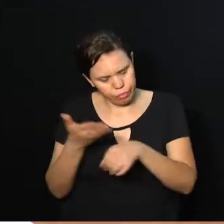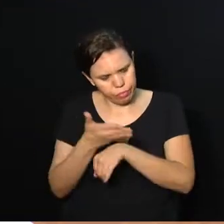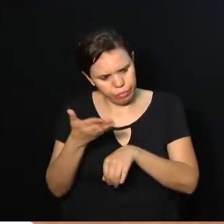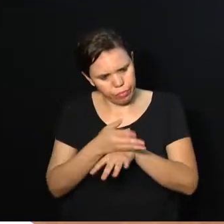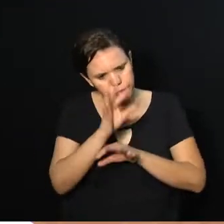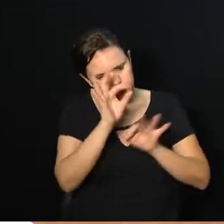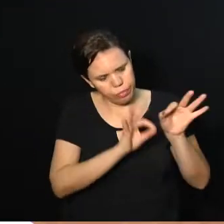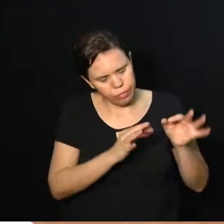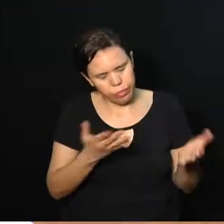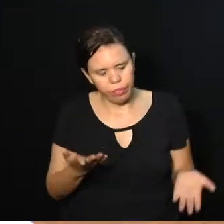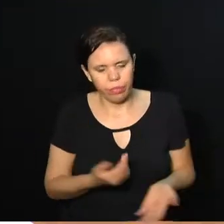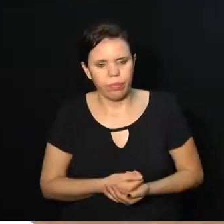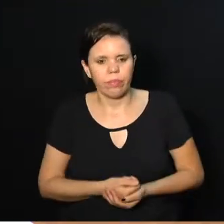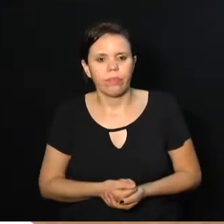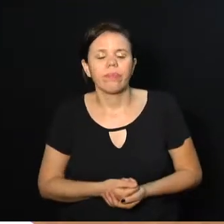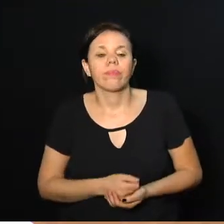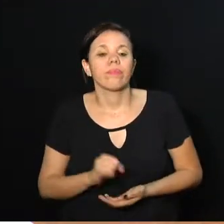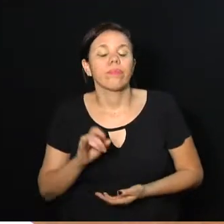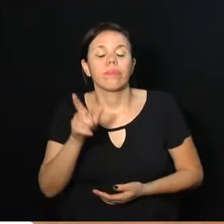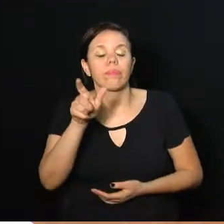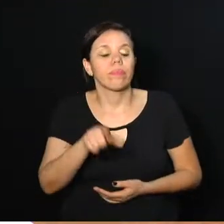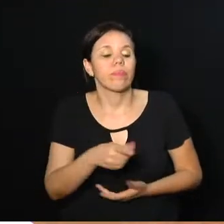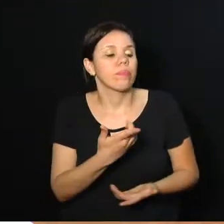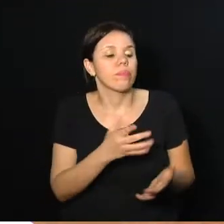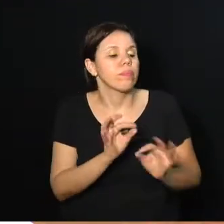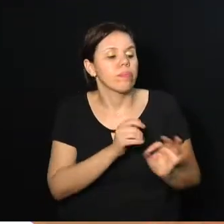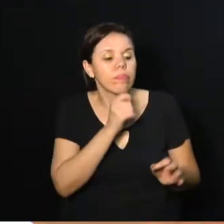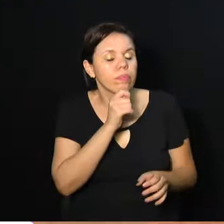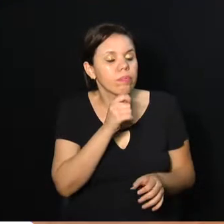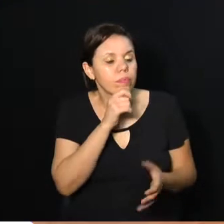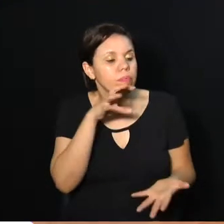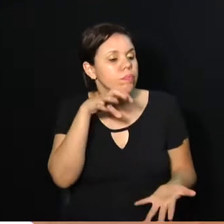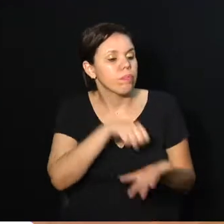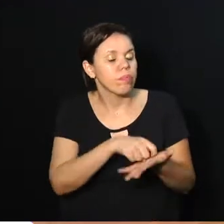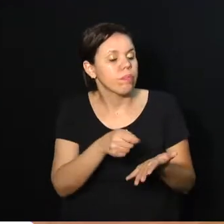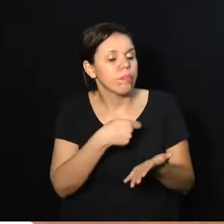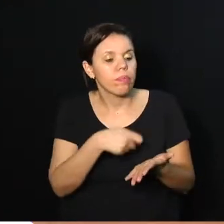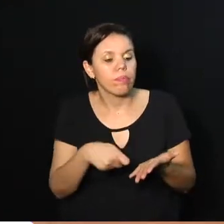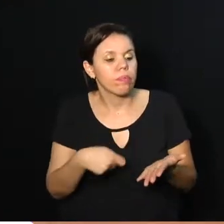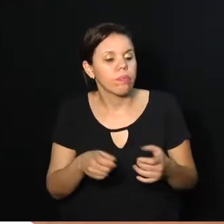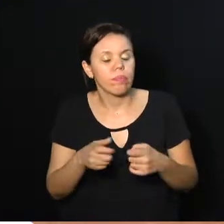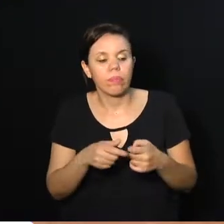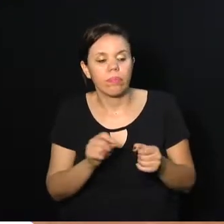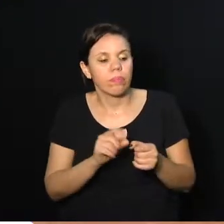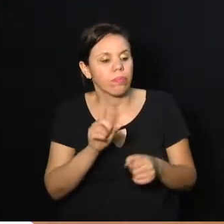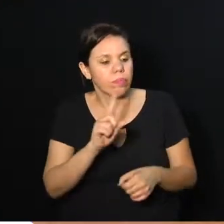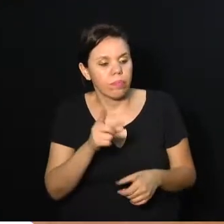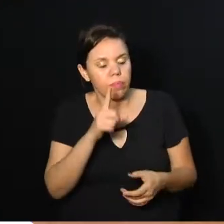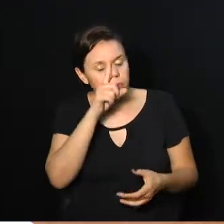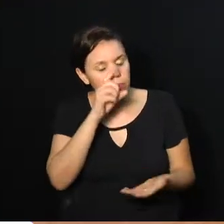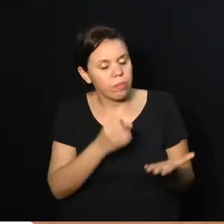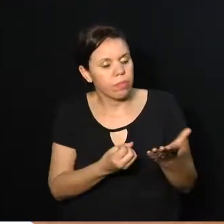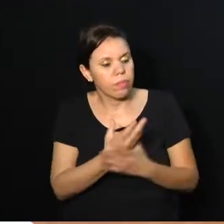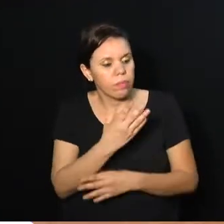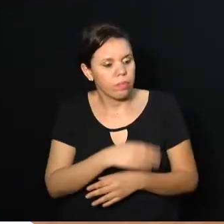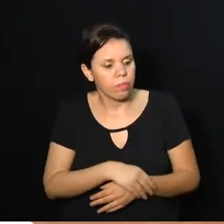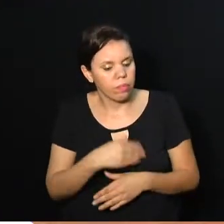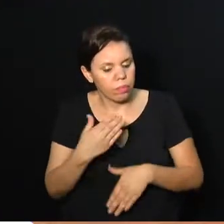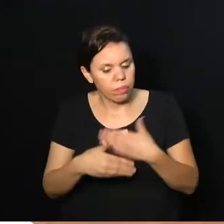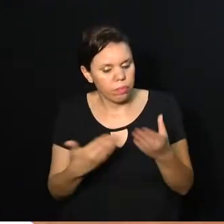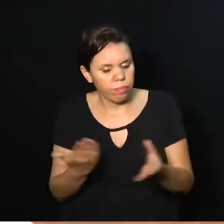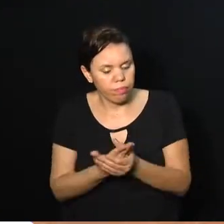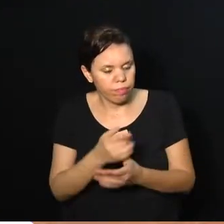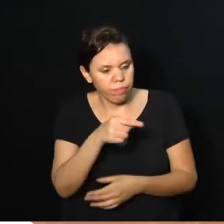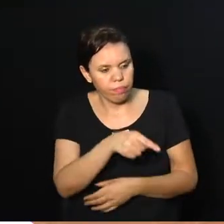planejamento, né? E se ela não tiver participado, se não tiver bem descrito, o médico não faz, para ele não correr risco de ter um processo,